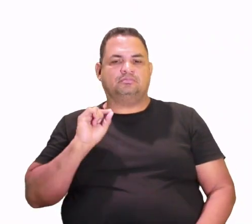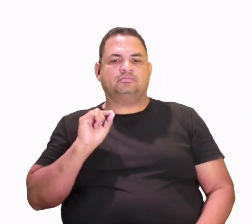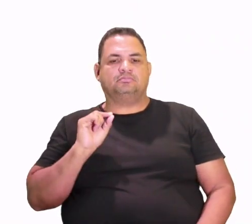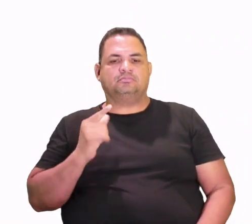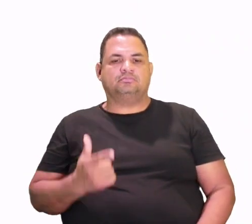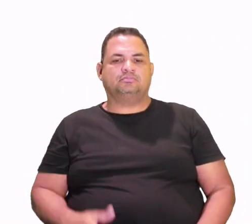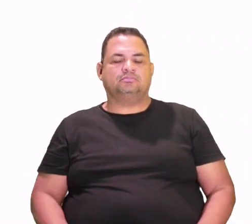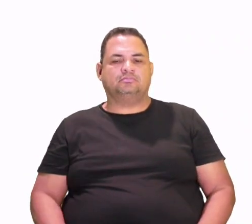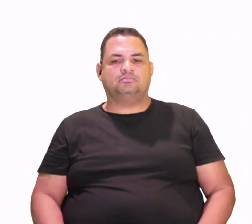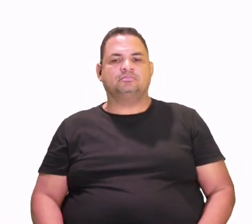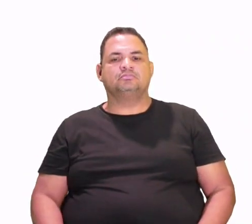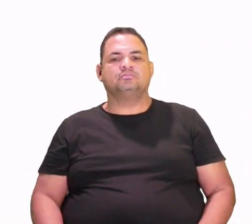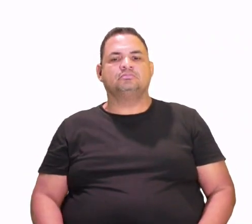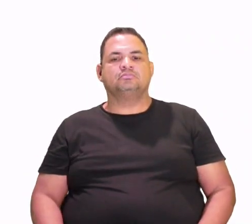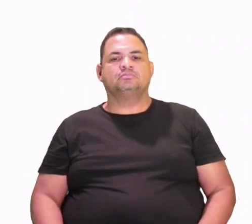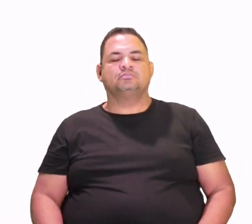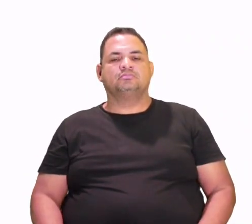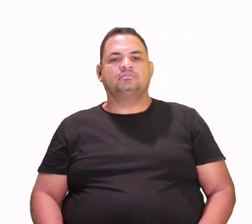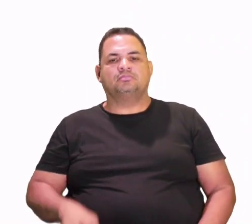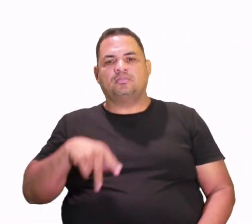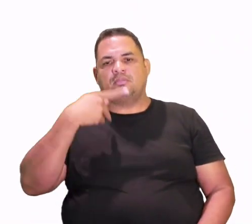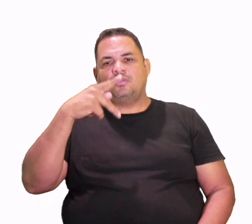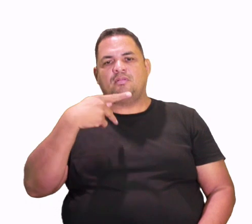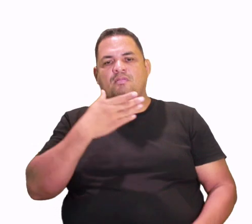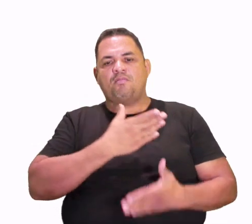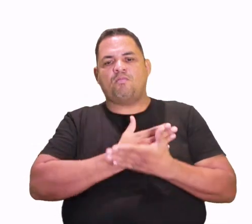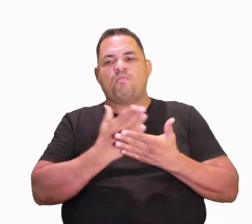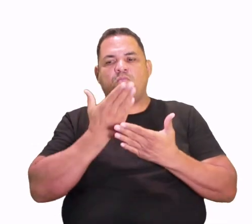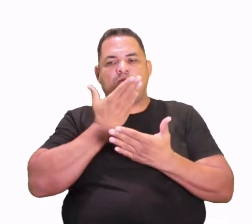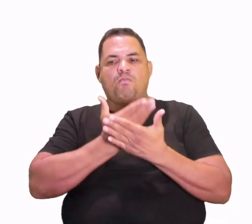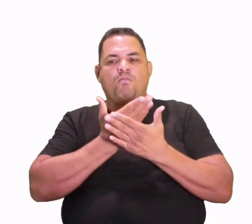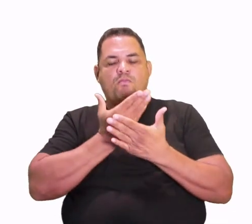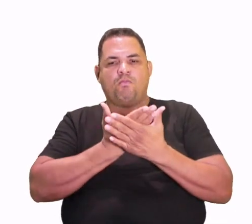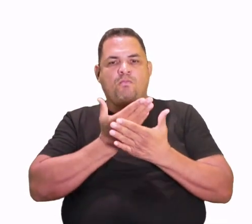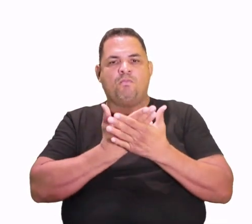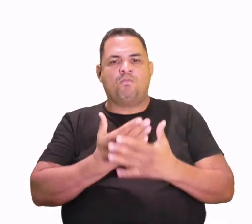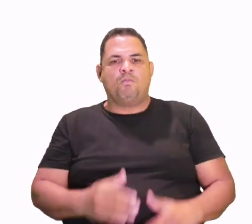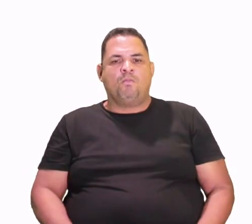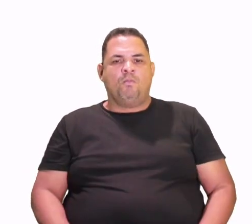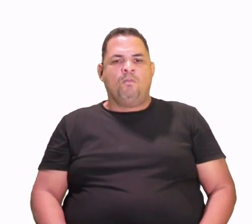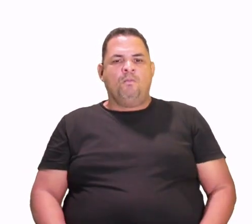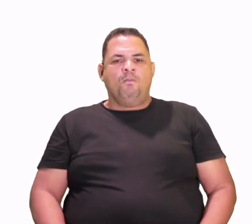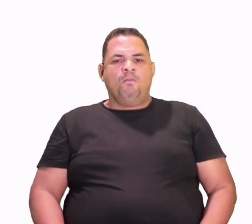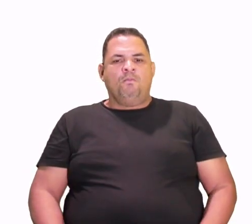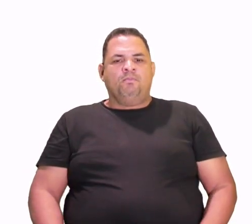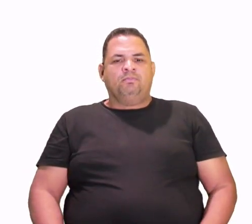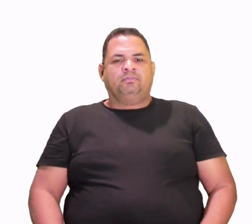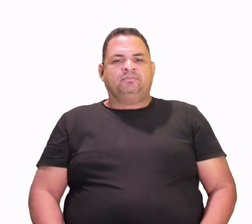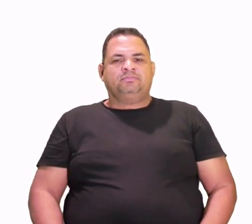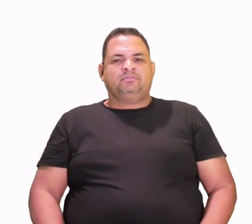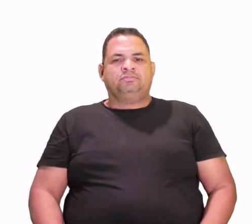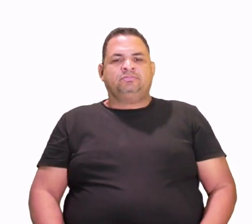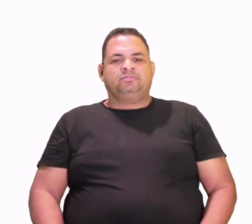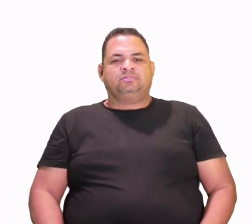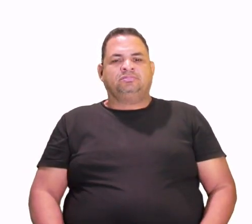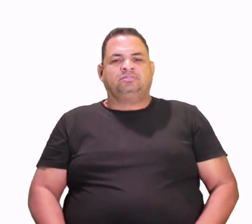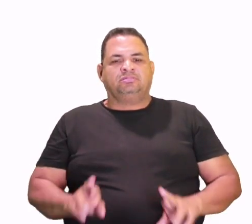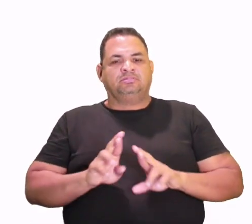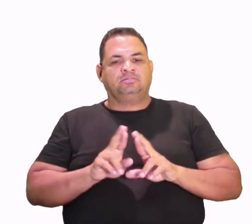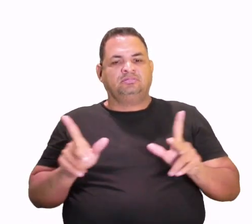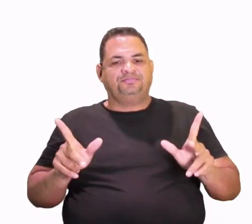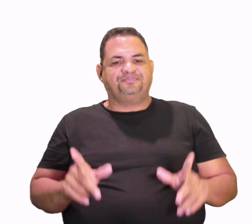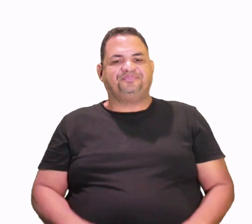Thanksgiving. Thanksgiving, que a gente comentou lá no início da aula. When is Thanksgiving? E aqui agora tá